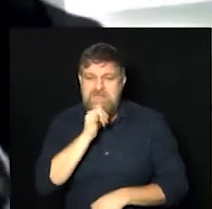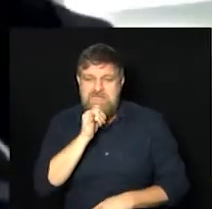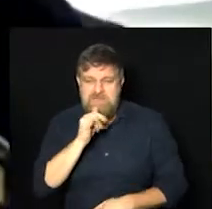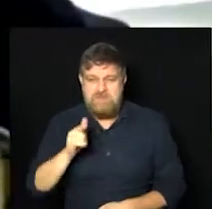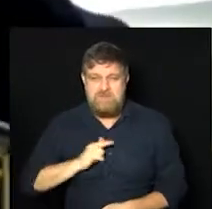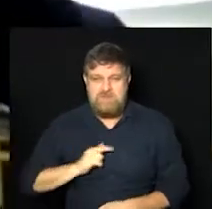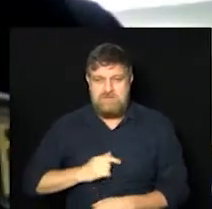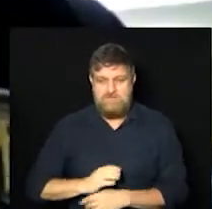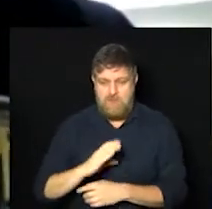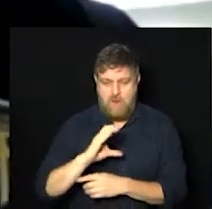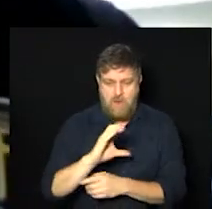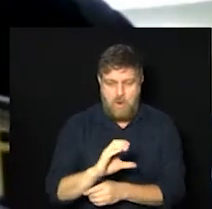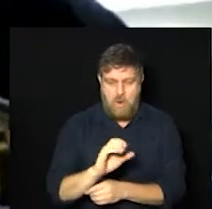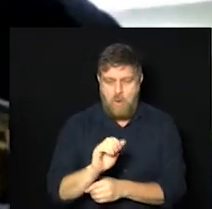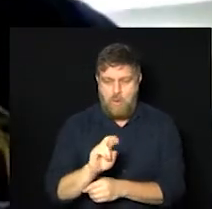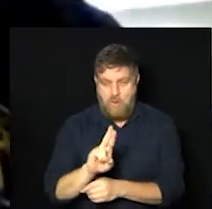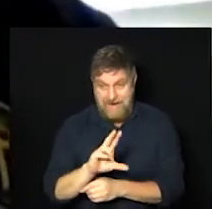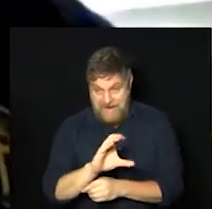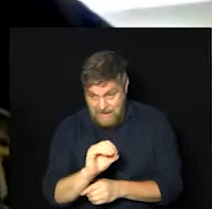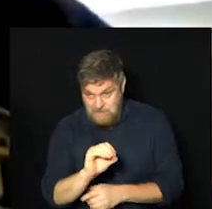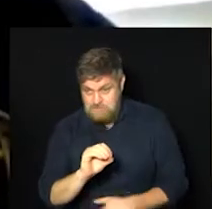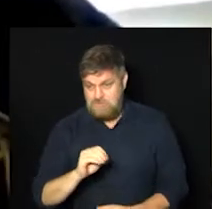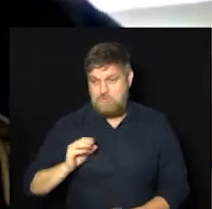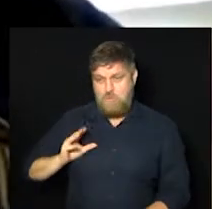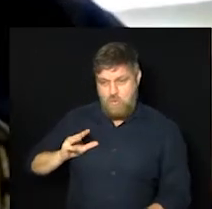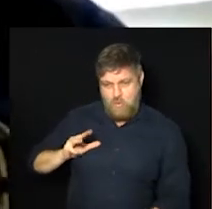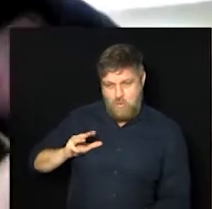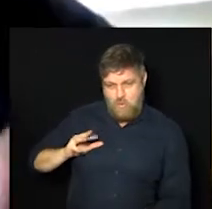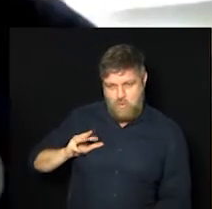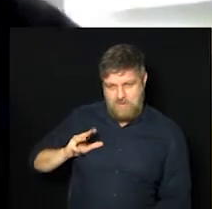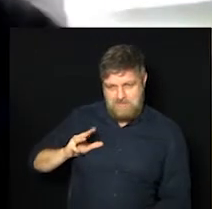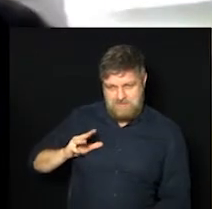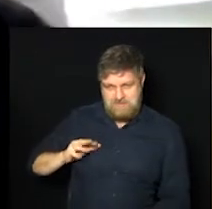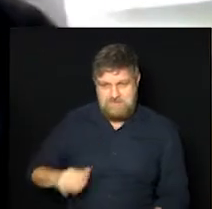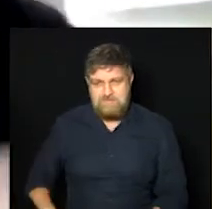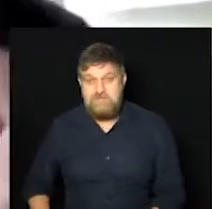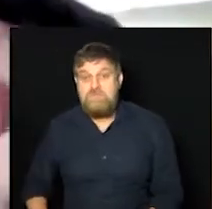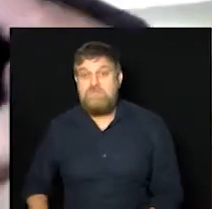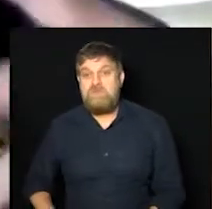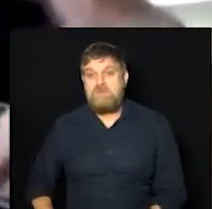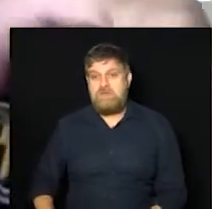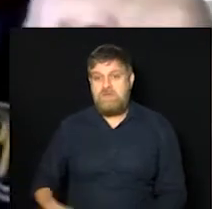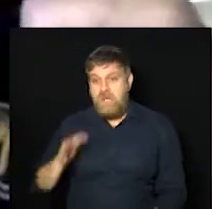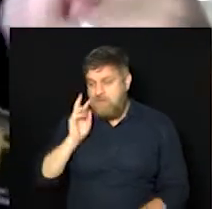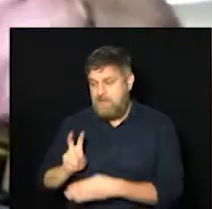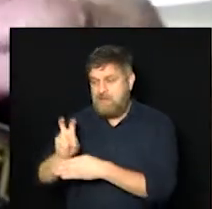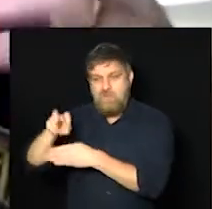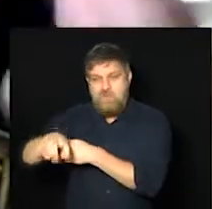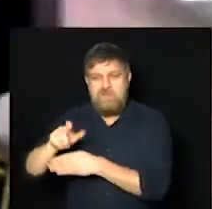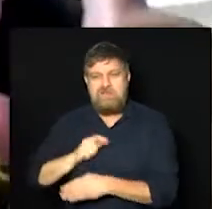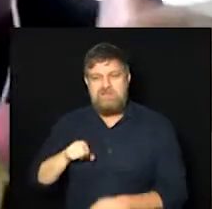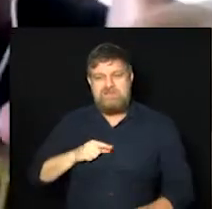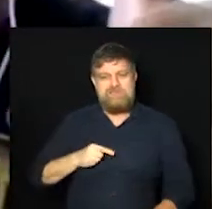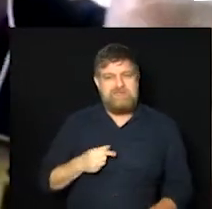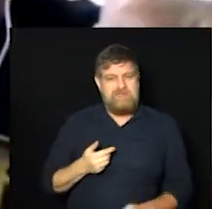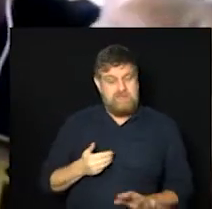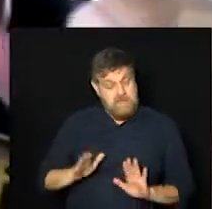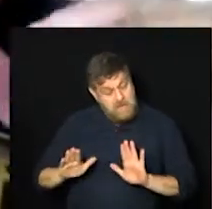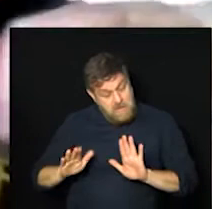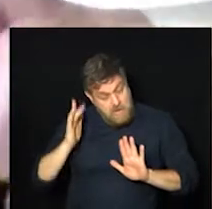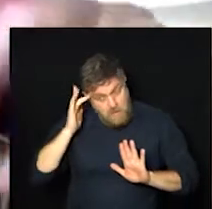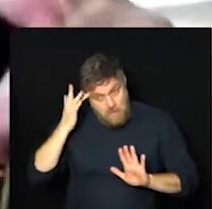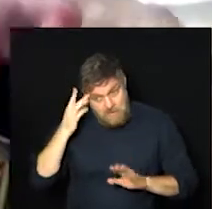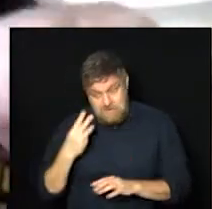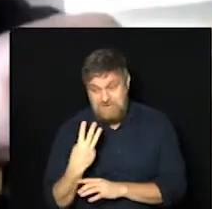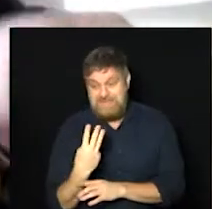do Carlos, lateral esquerdo do Corinthians? Sim. Você ficou sabendo ontem ou de ontem? O Pulo pegava naquela brincadeira ali, se eu não me engano,